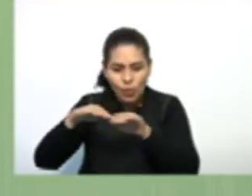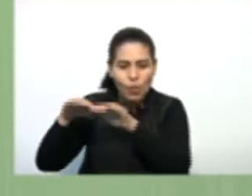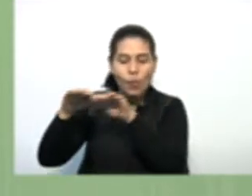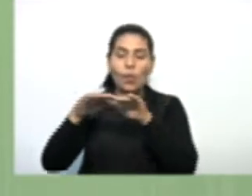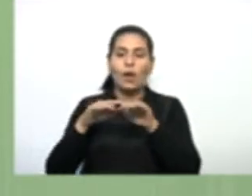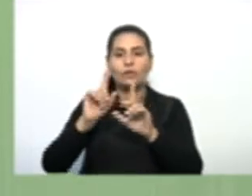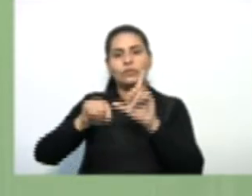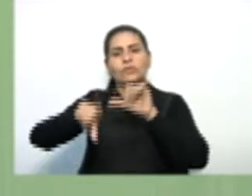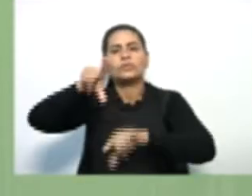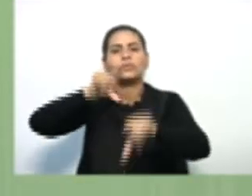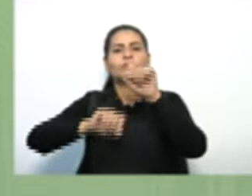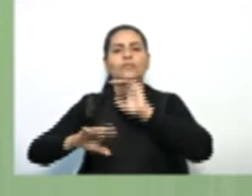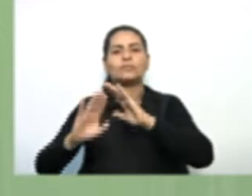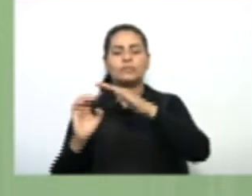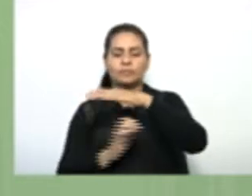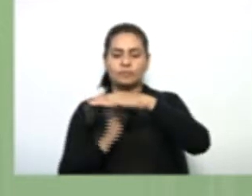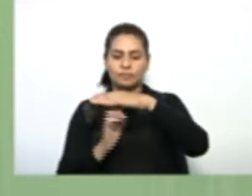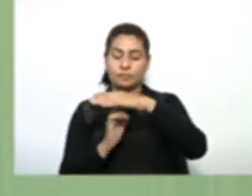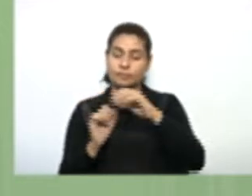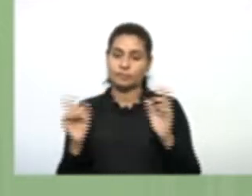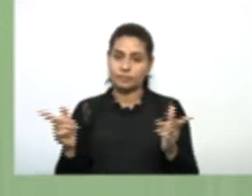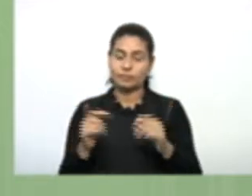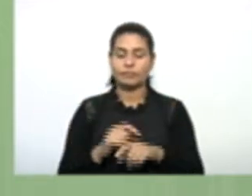nas decisões da empresa,